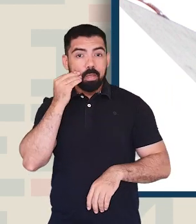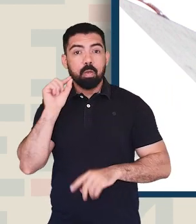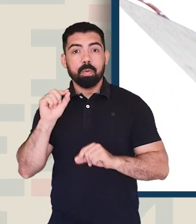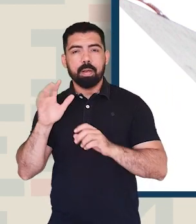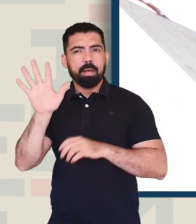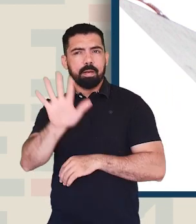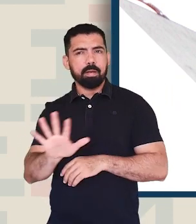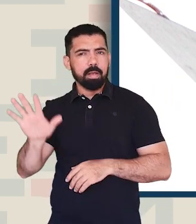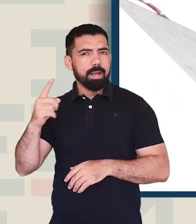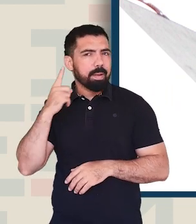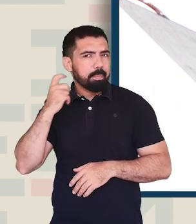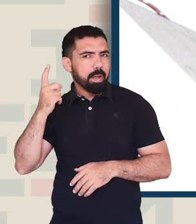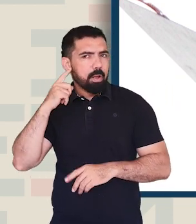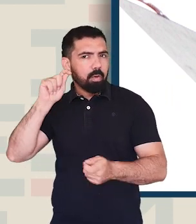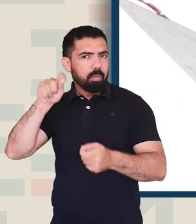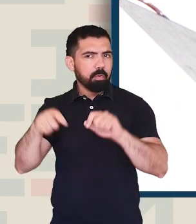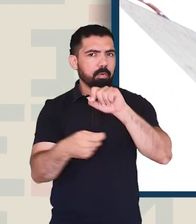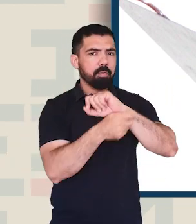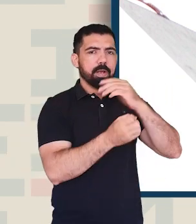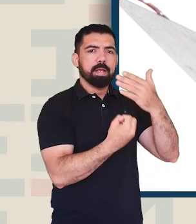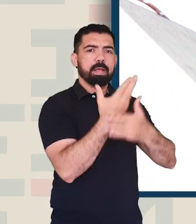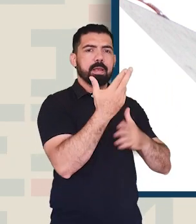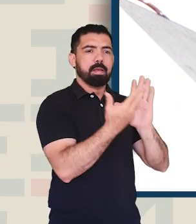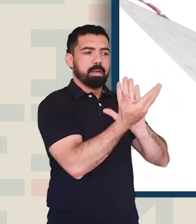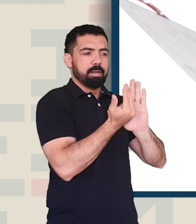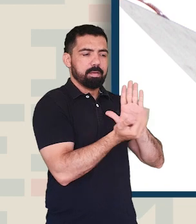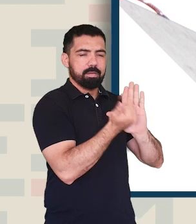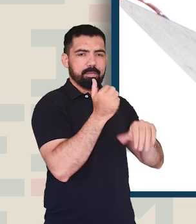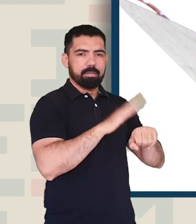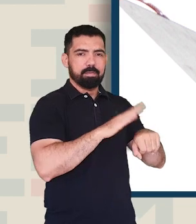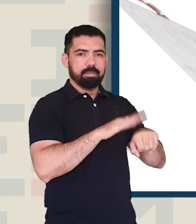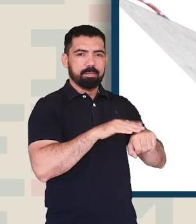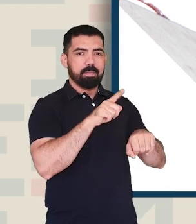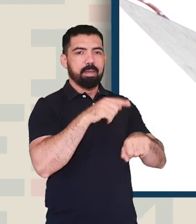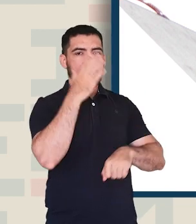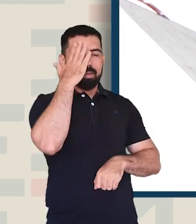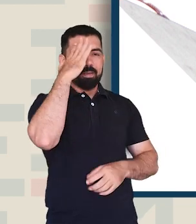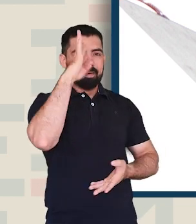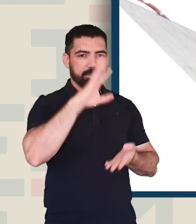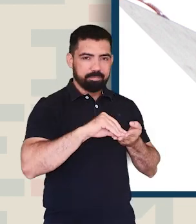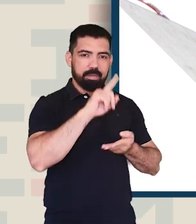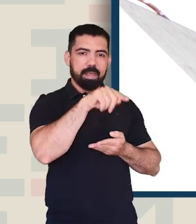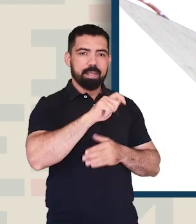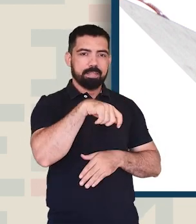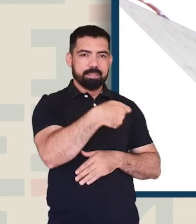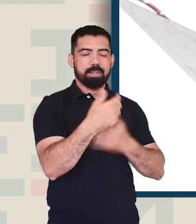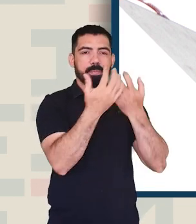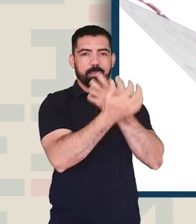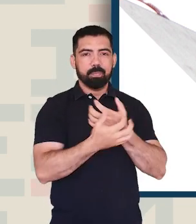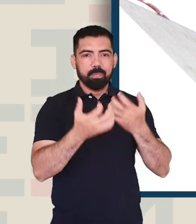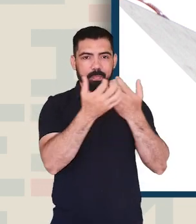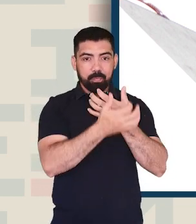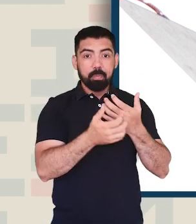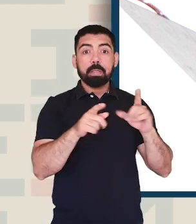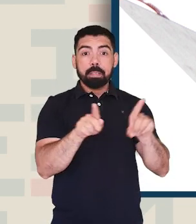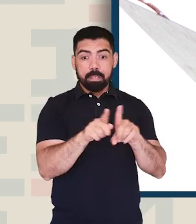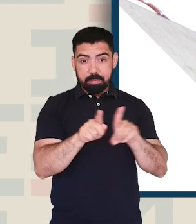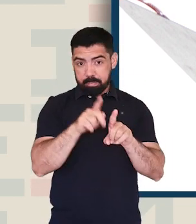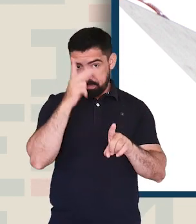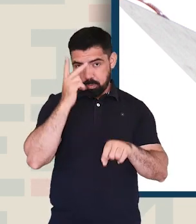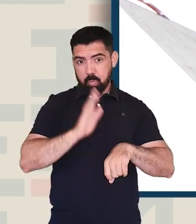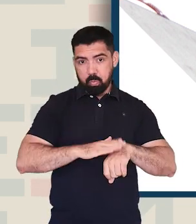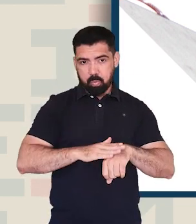representar sonoramente pelo um gráfico que depois era reconhecido e você conseguia